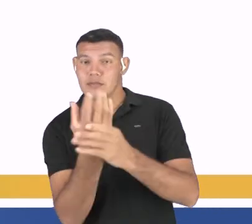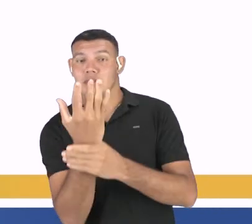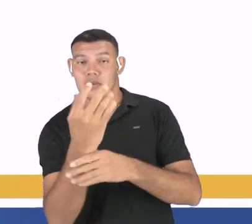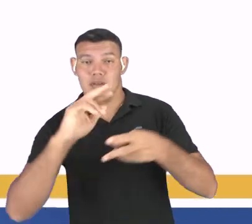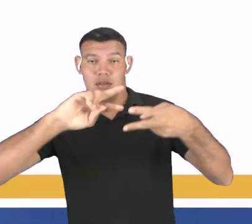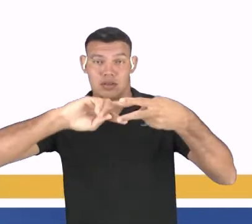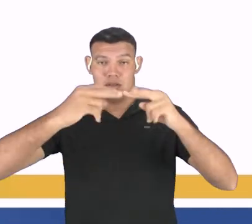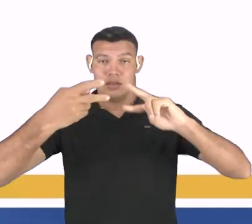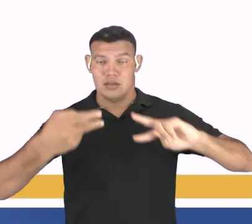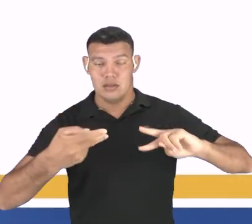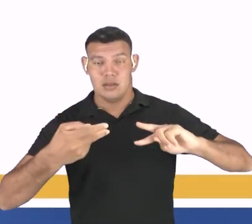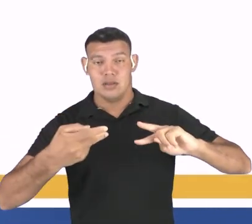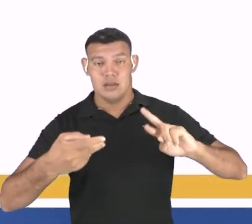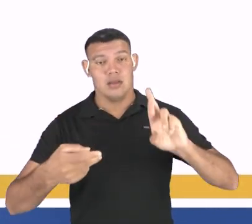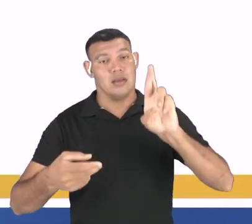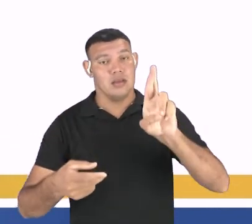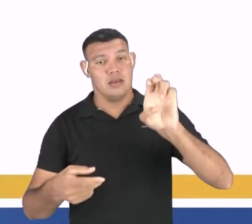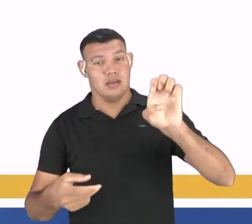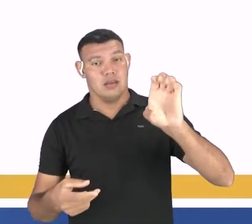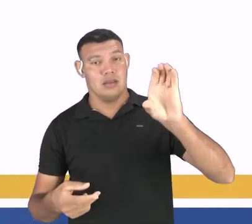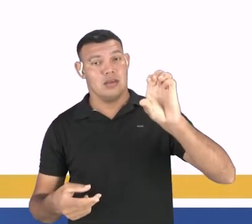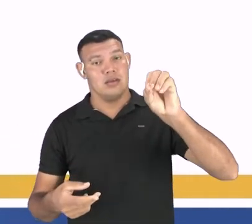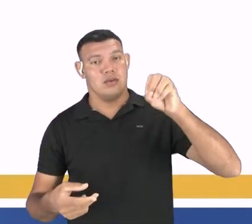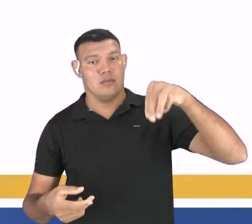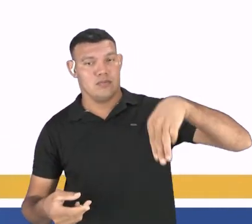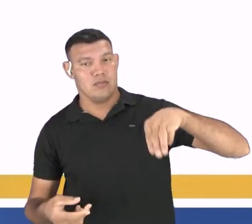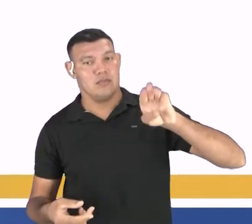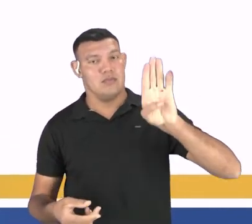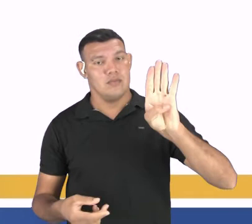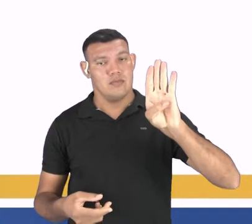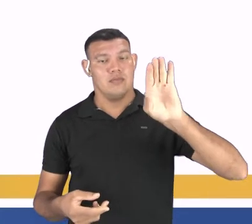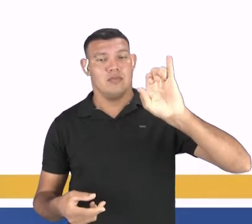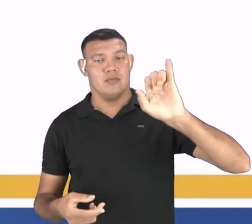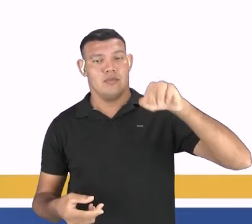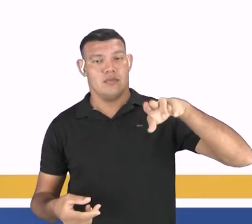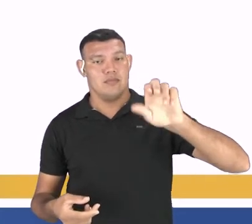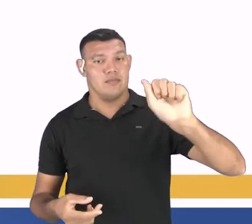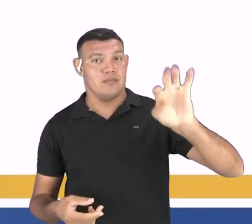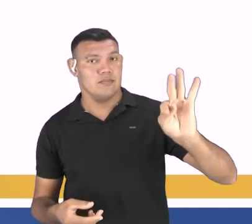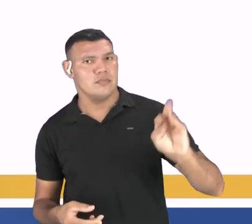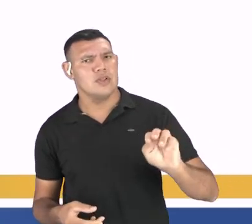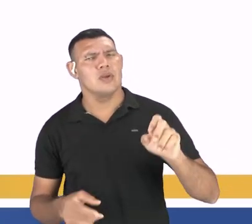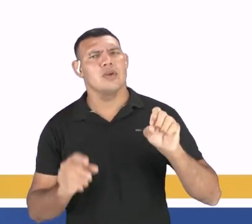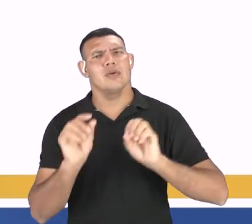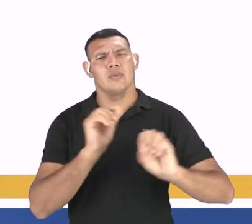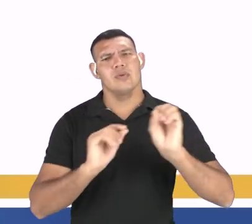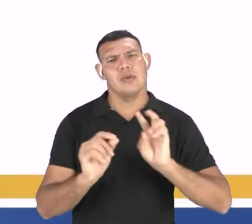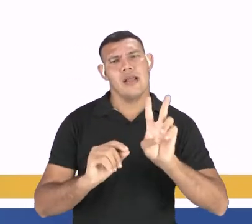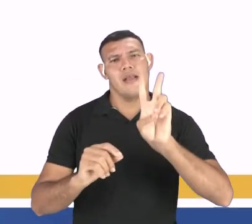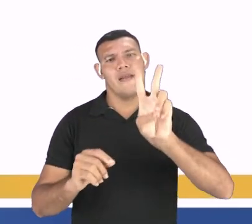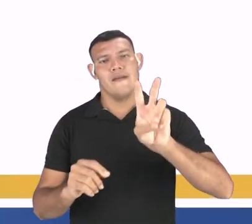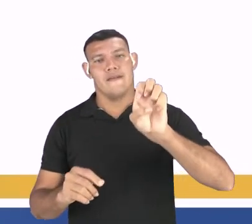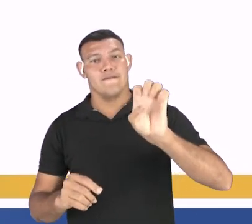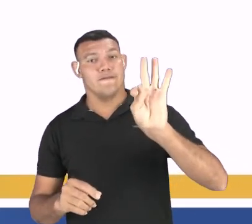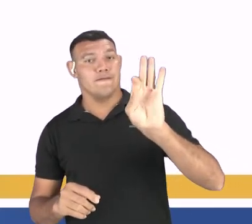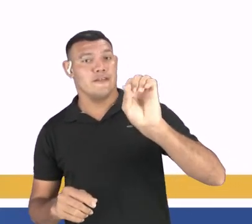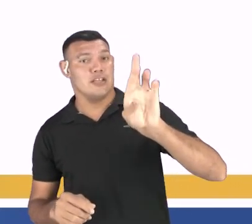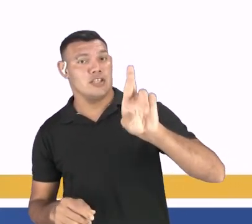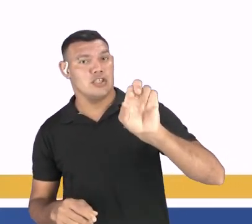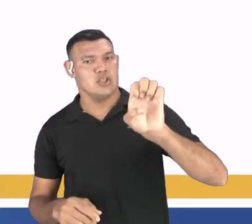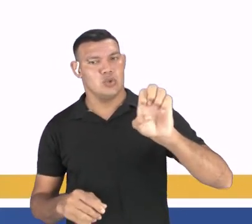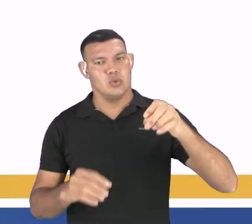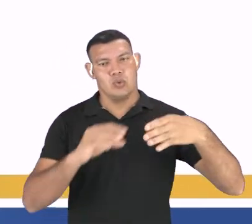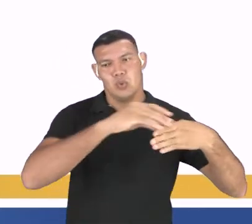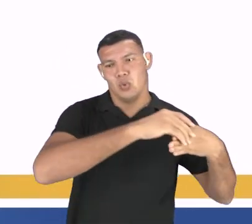nós ganhar de o nosso DNA recombinante os vetores de clonagem funciona como veículo que transporta o